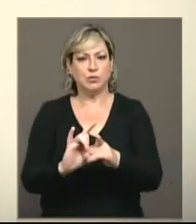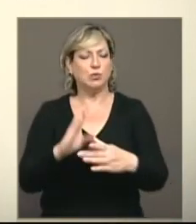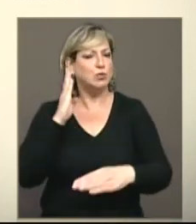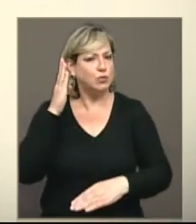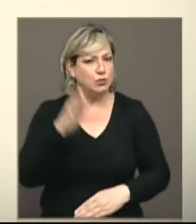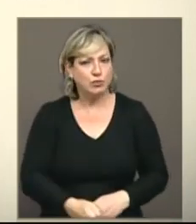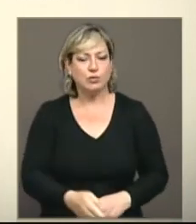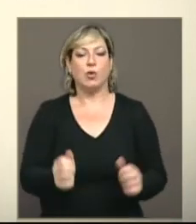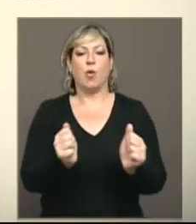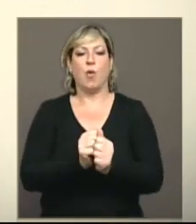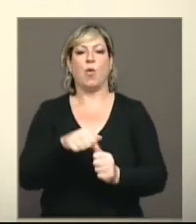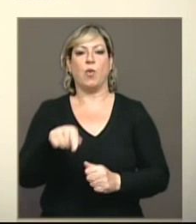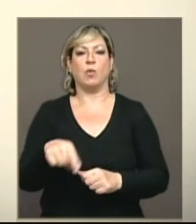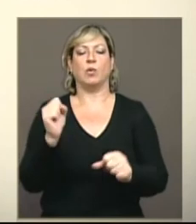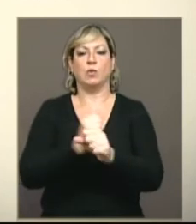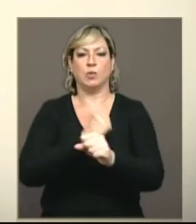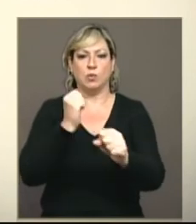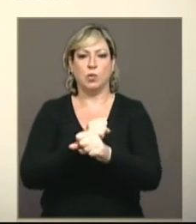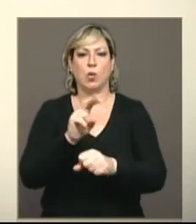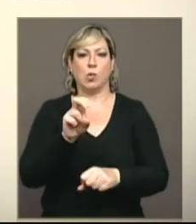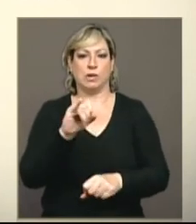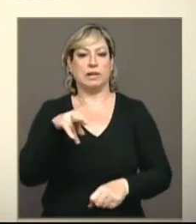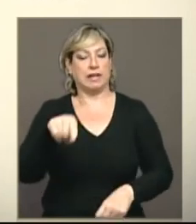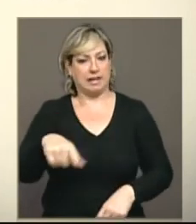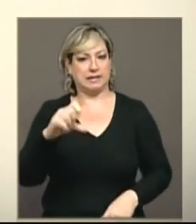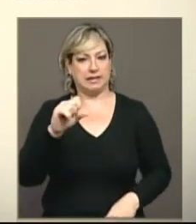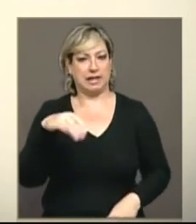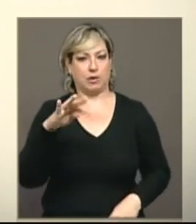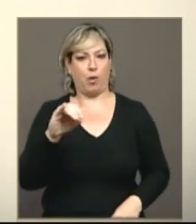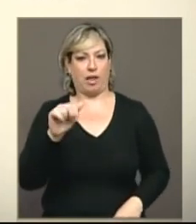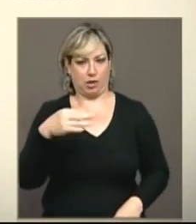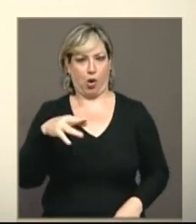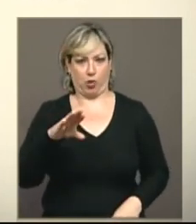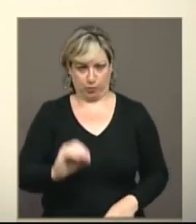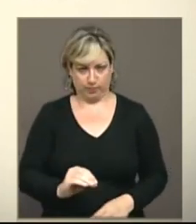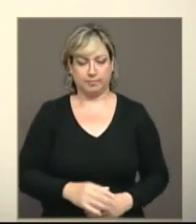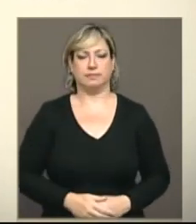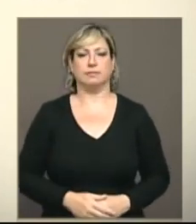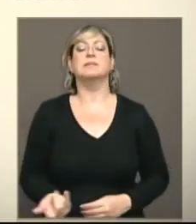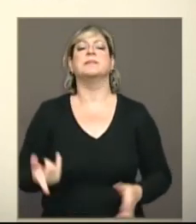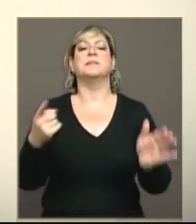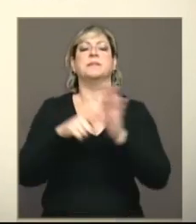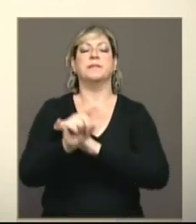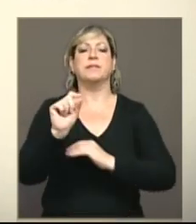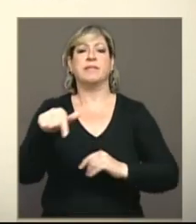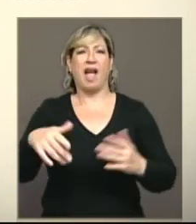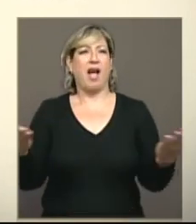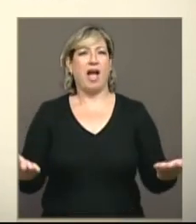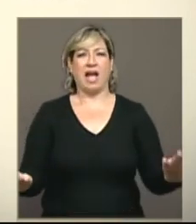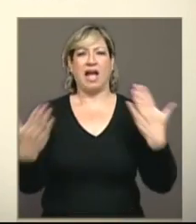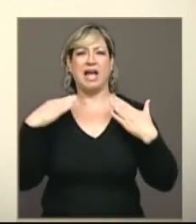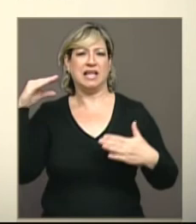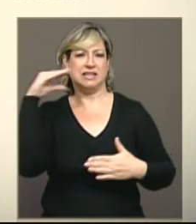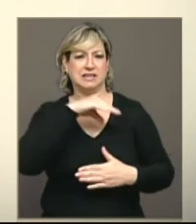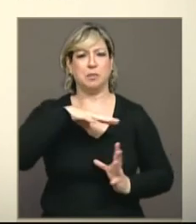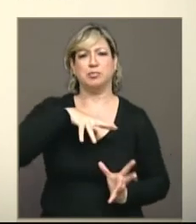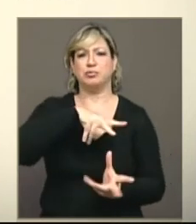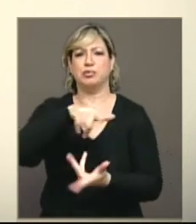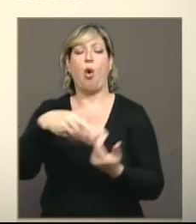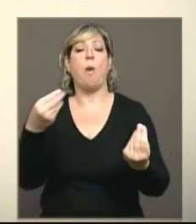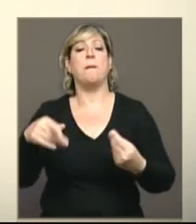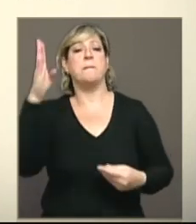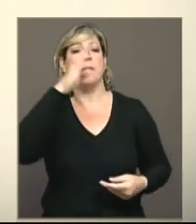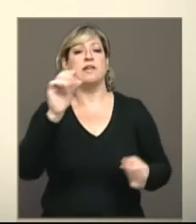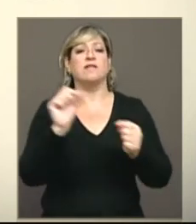diretamente à construção da usina de Santo Antônio presidenta nesses tempos de aquecimento global como é que está o Brasil quando o assunto